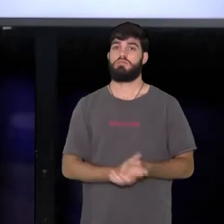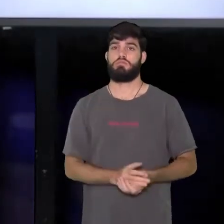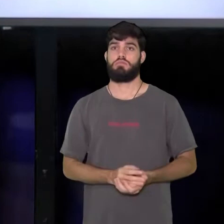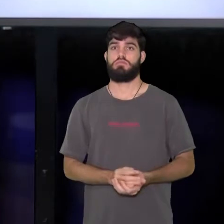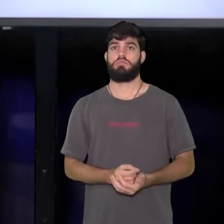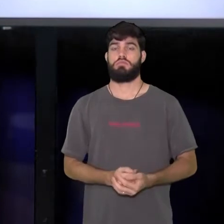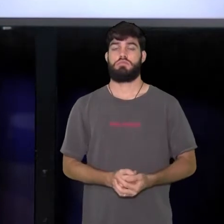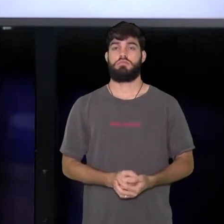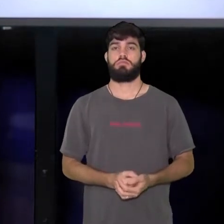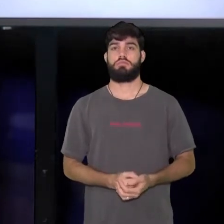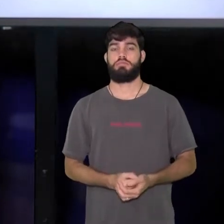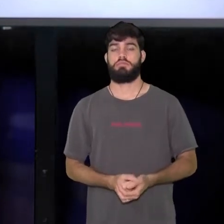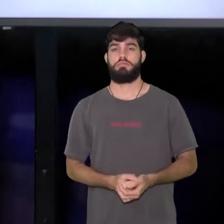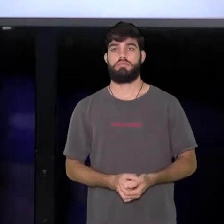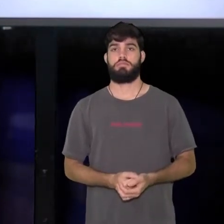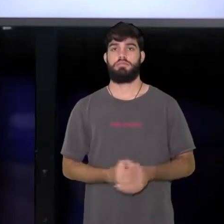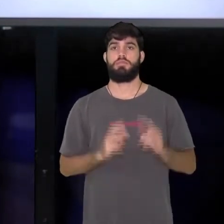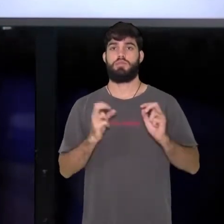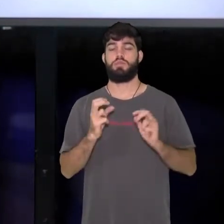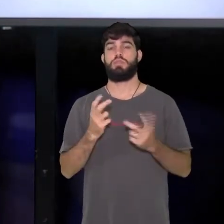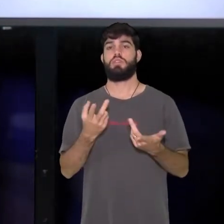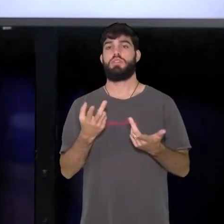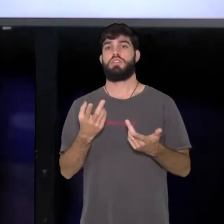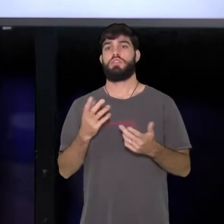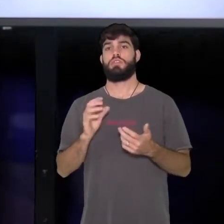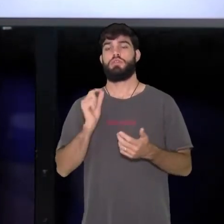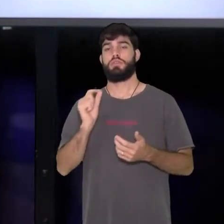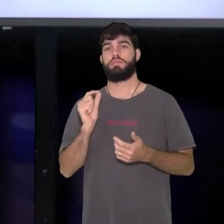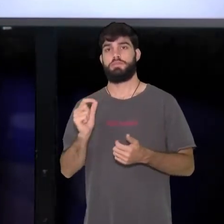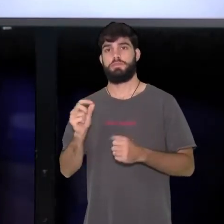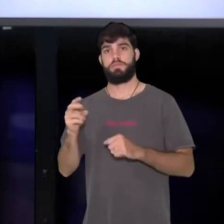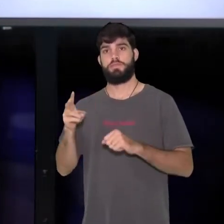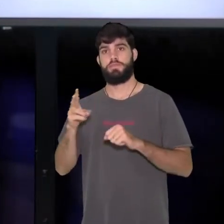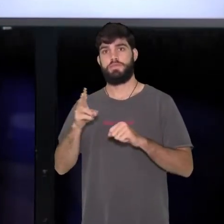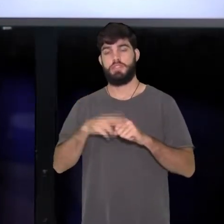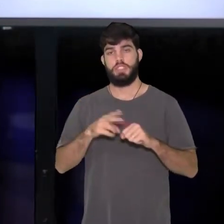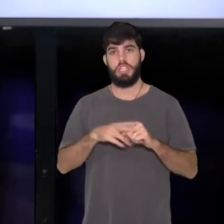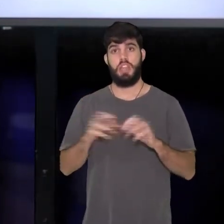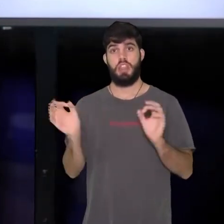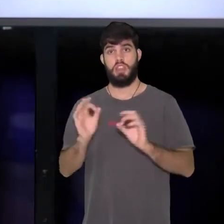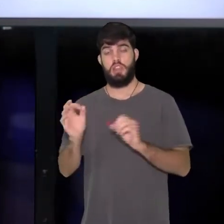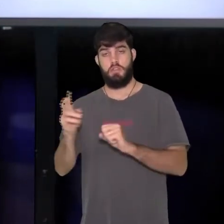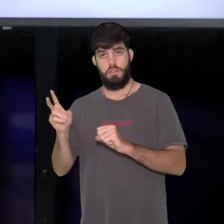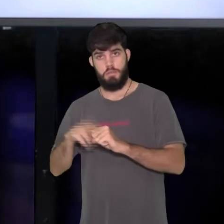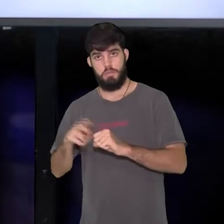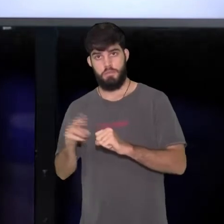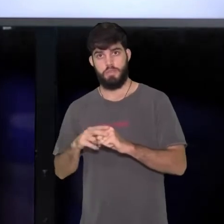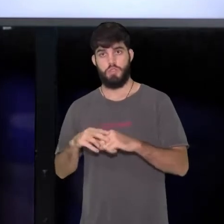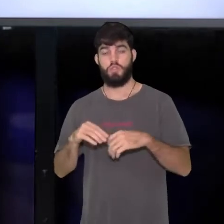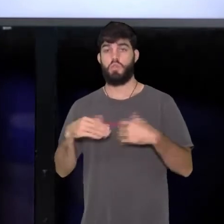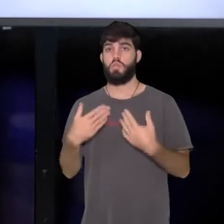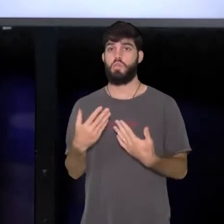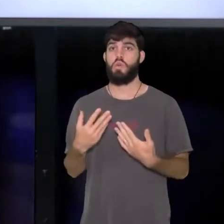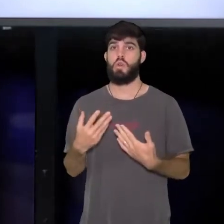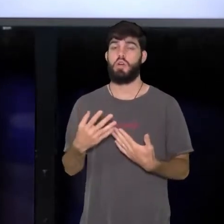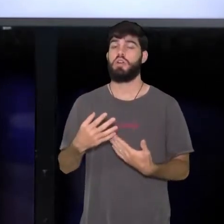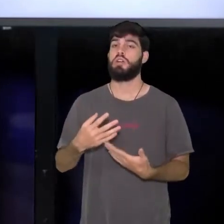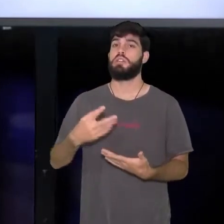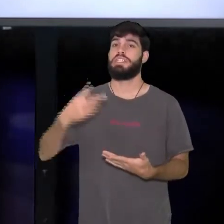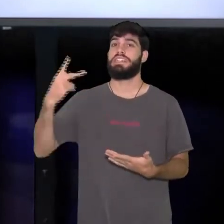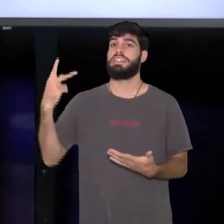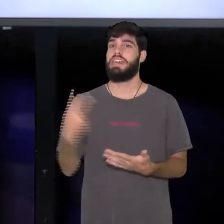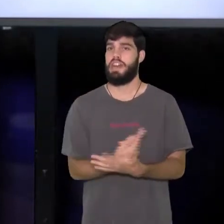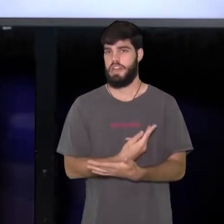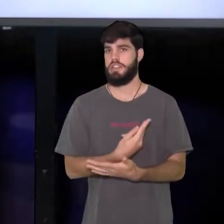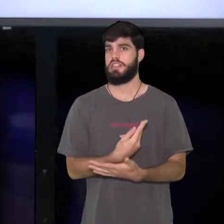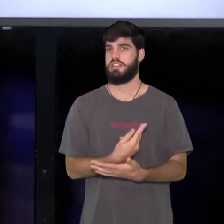enunciado. Sobre os elementos verbais e não verbais da charge, assinale a alternativa incorreta. Mais